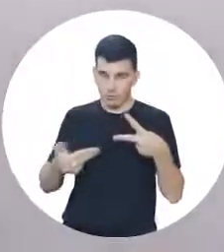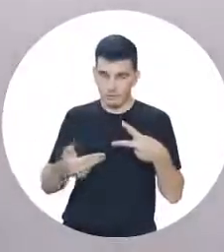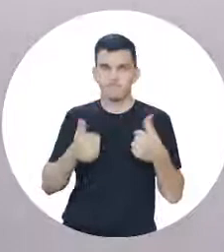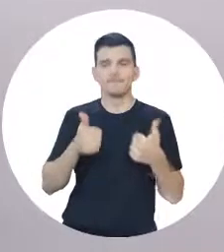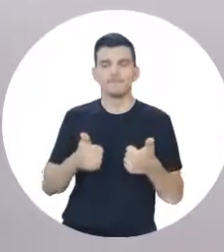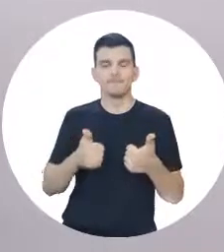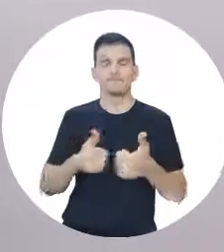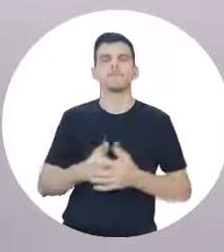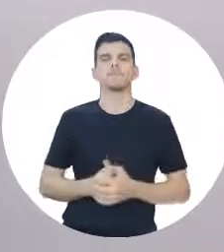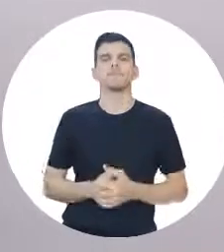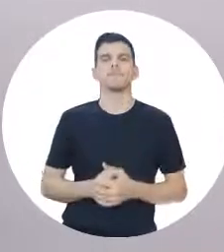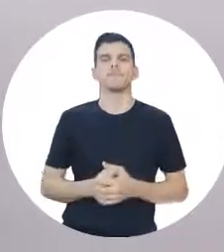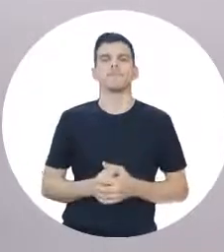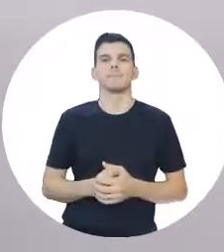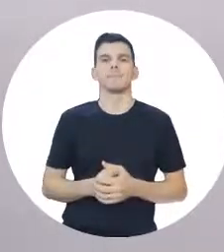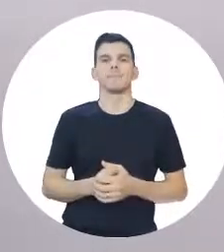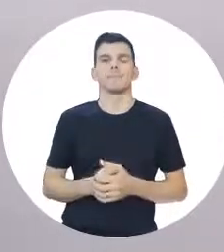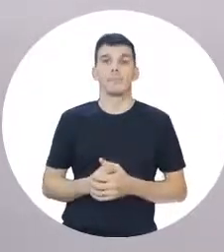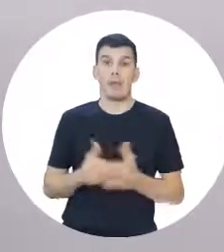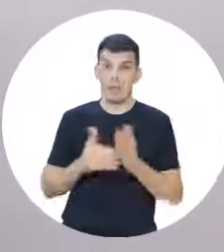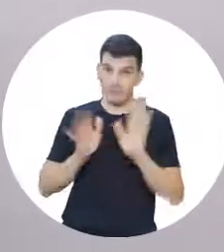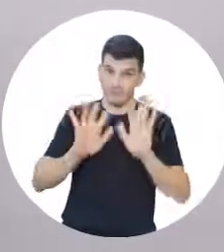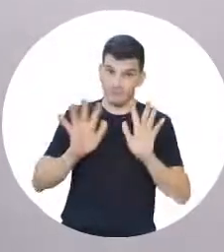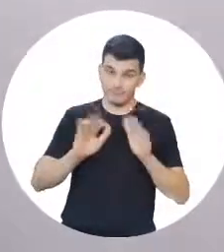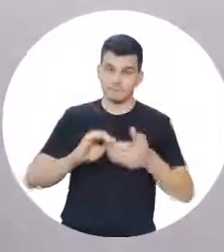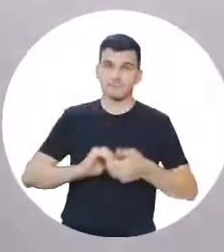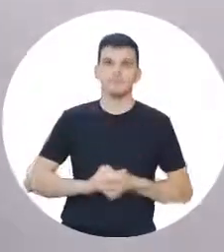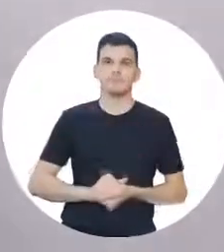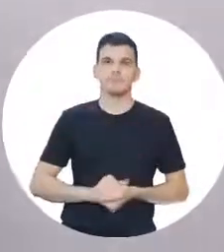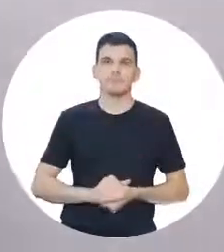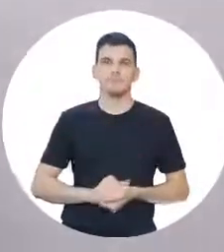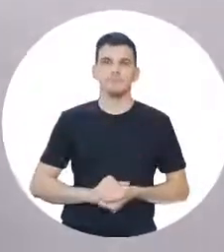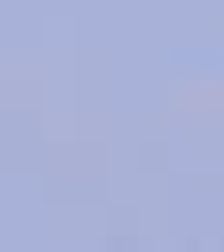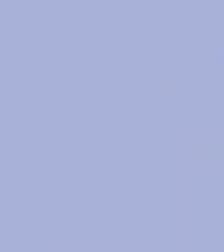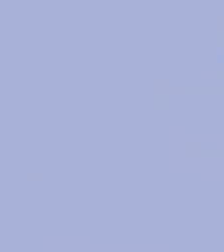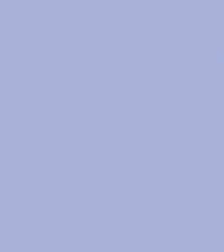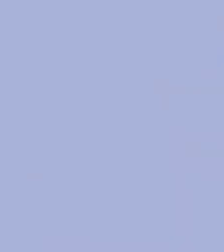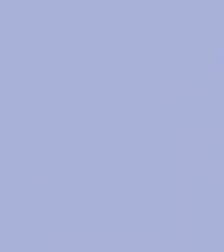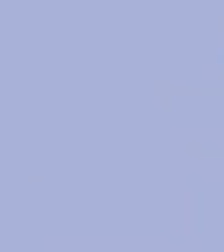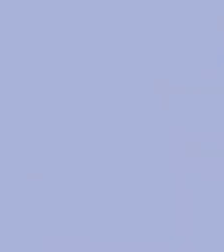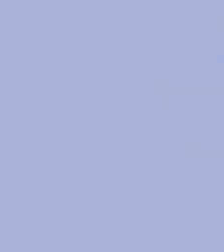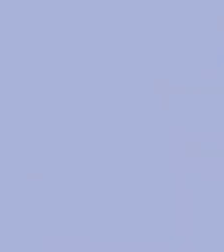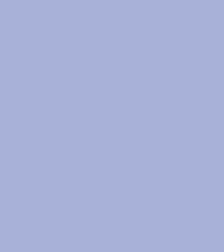As últimas duas funções inorgânicas. Belezinha? Então, até a próxima aula, pessoal.